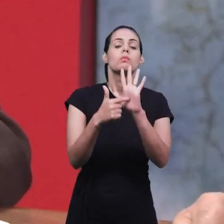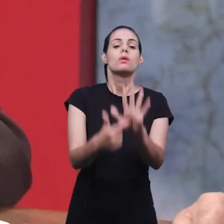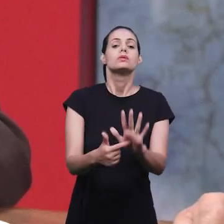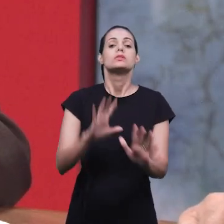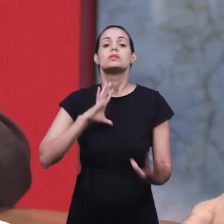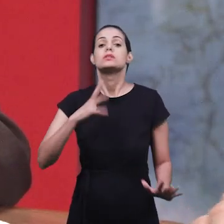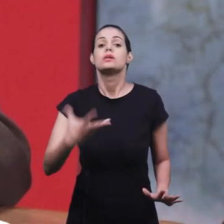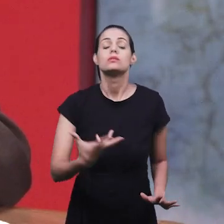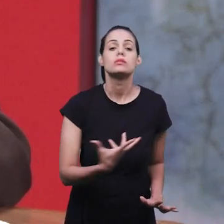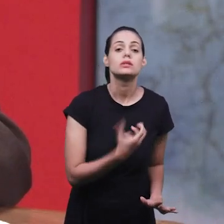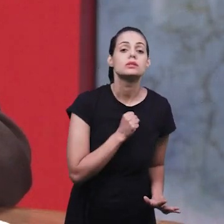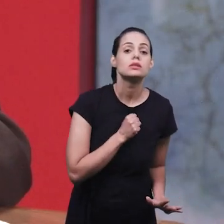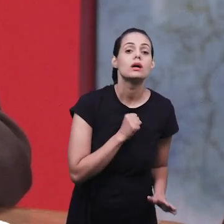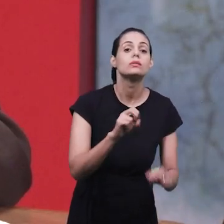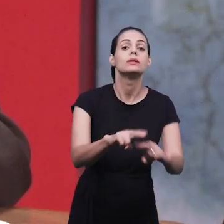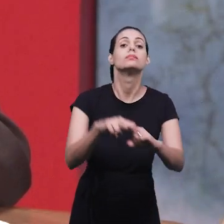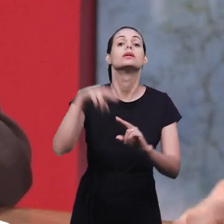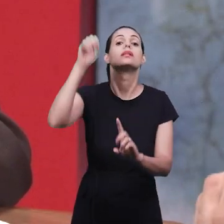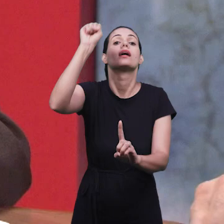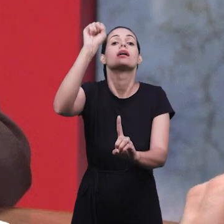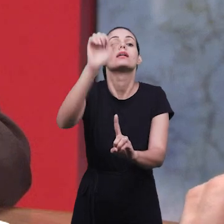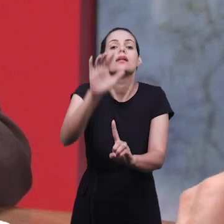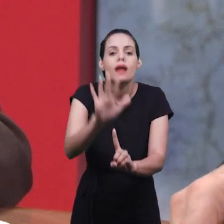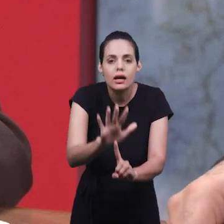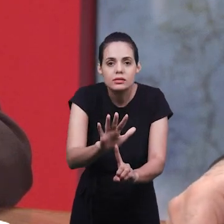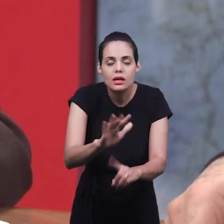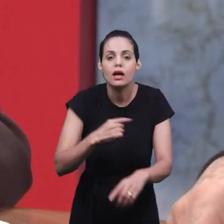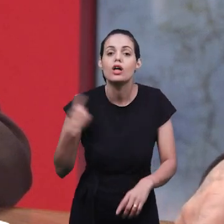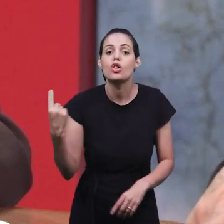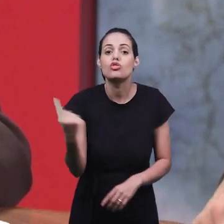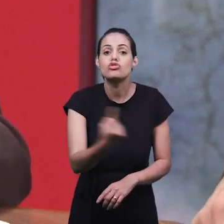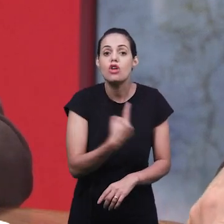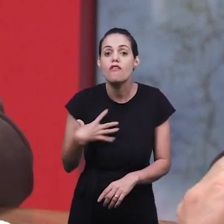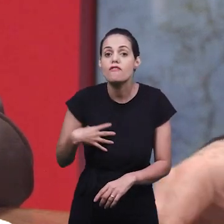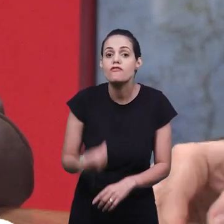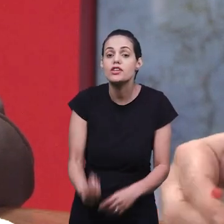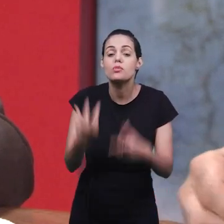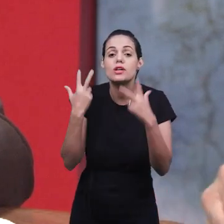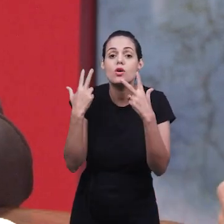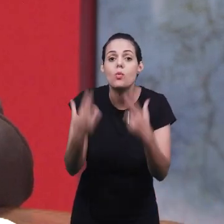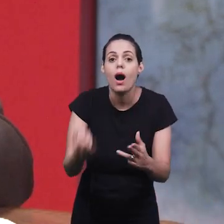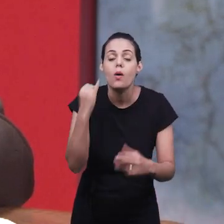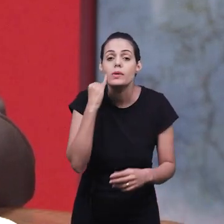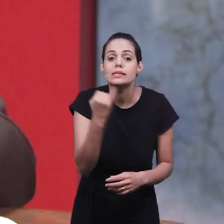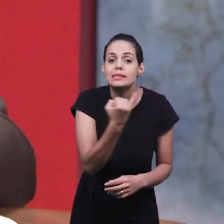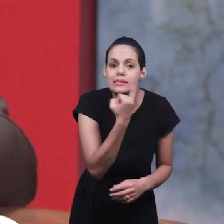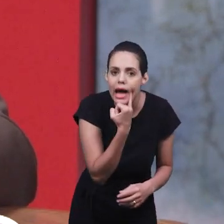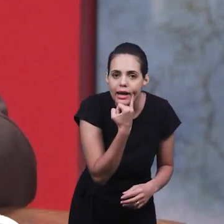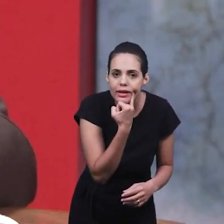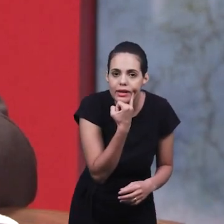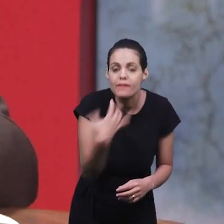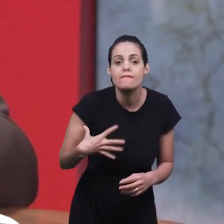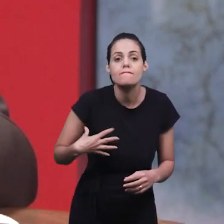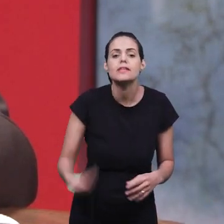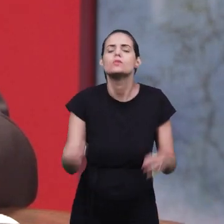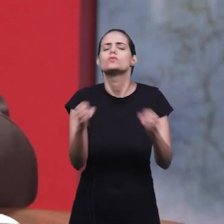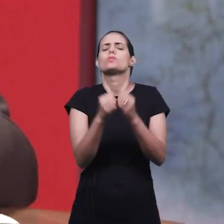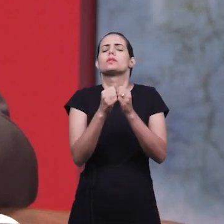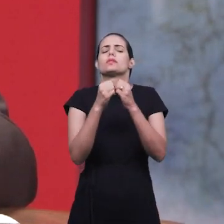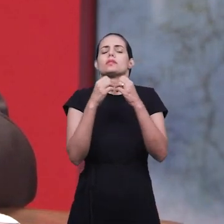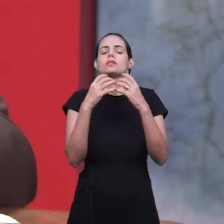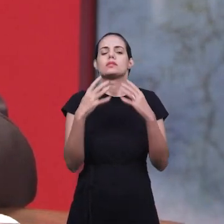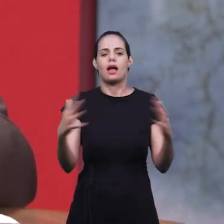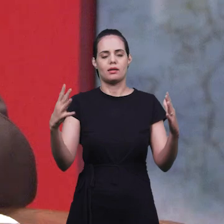mostrando que a salvação é pela graça. Nós somos também filhos como Isaac, filhos de um